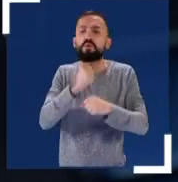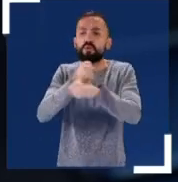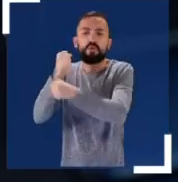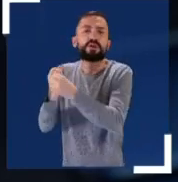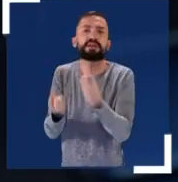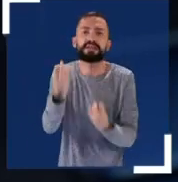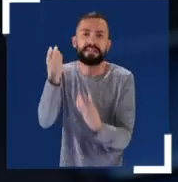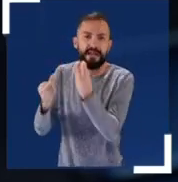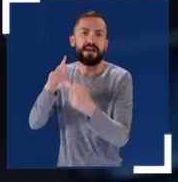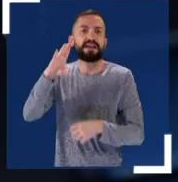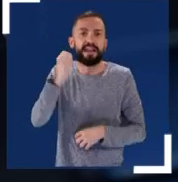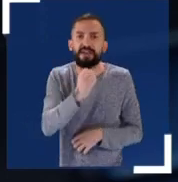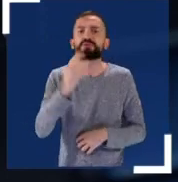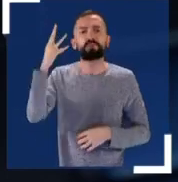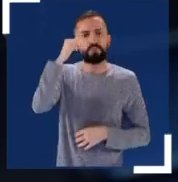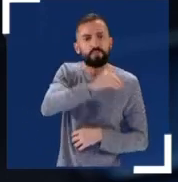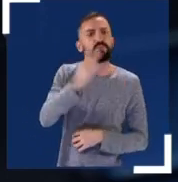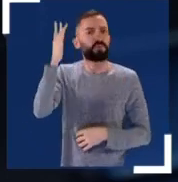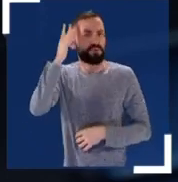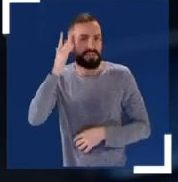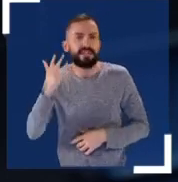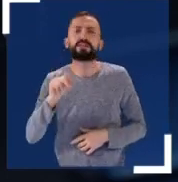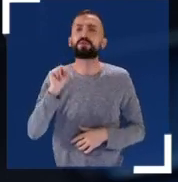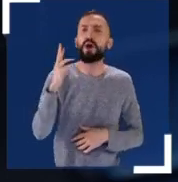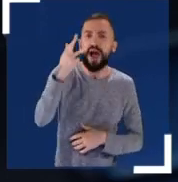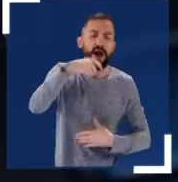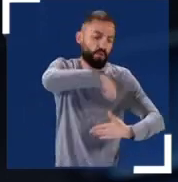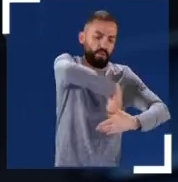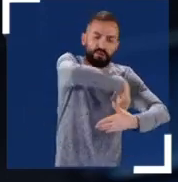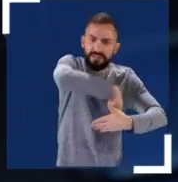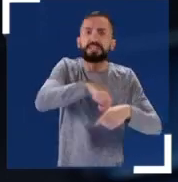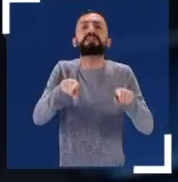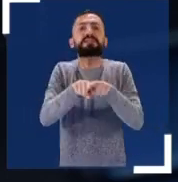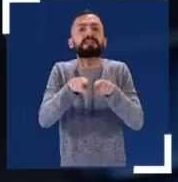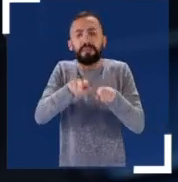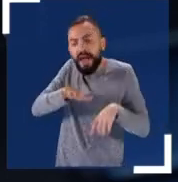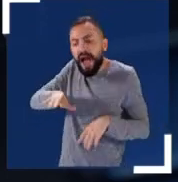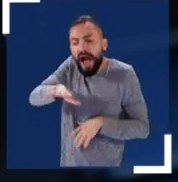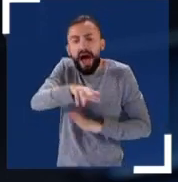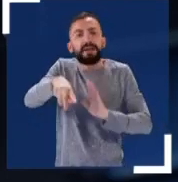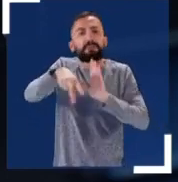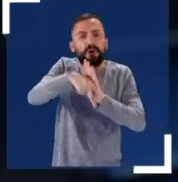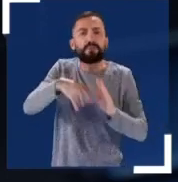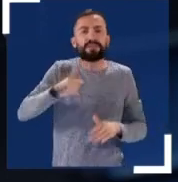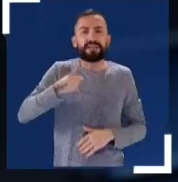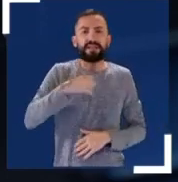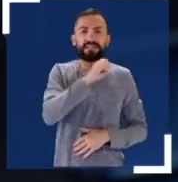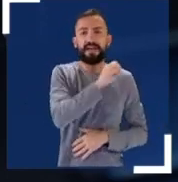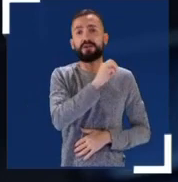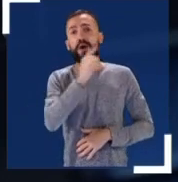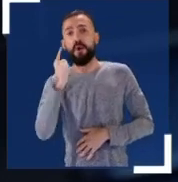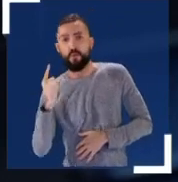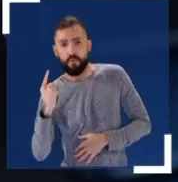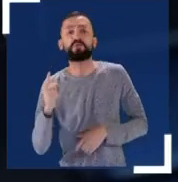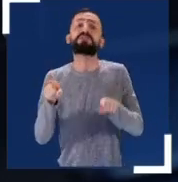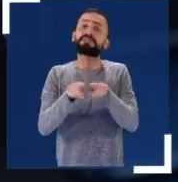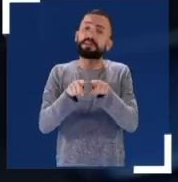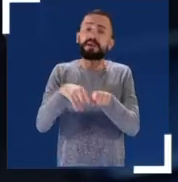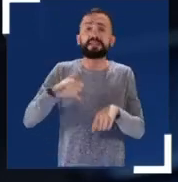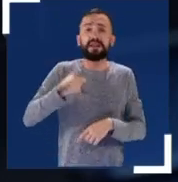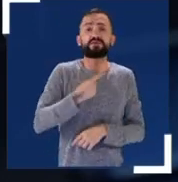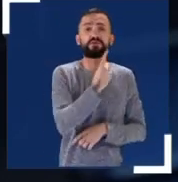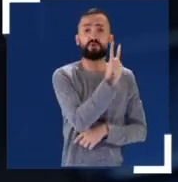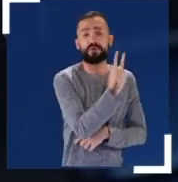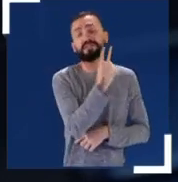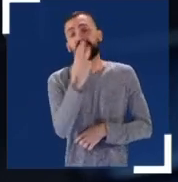modernas, limpas, arejadas, bonitas, com cozinha, com áreas específicas para crianças de 0 a 1, crianças de 2 até 3 anos